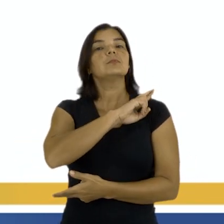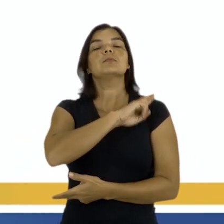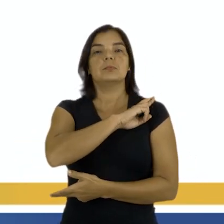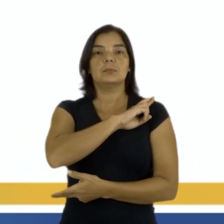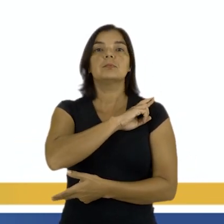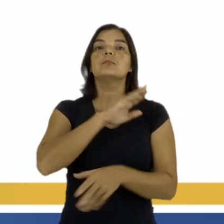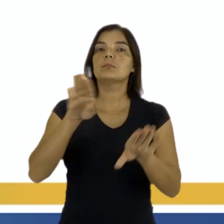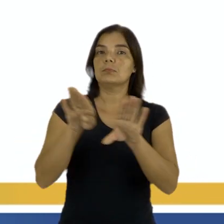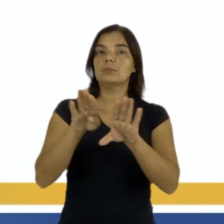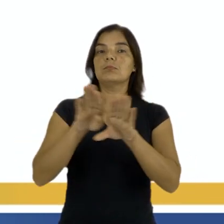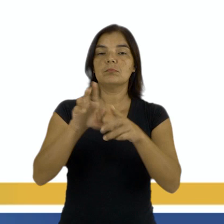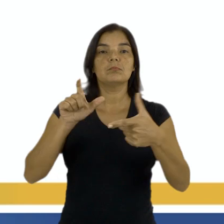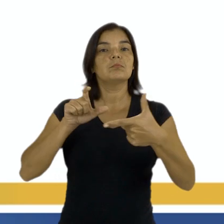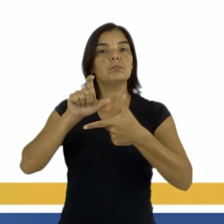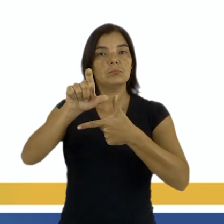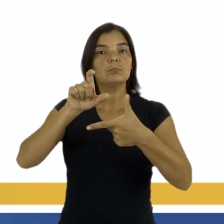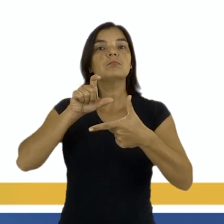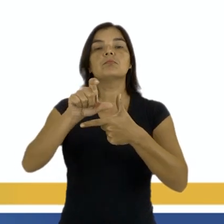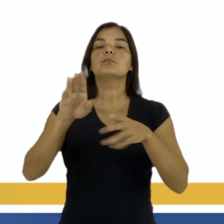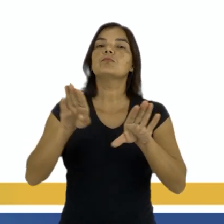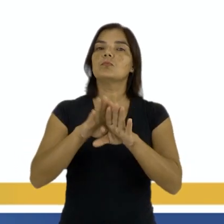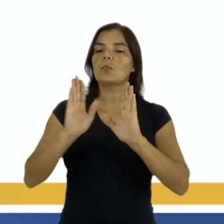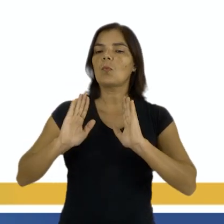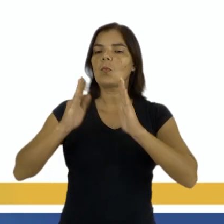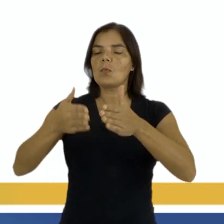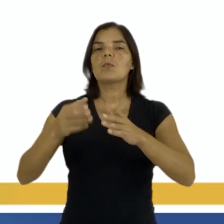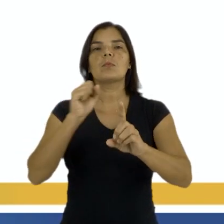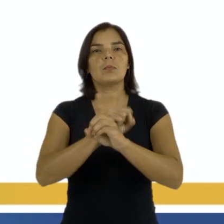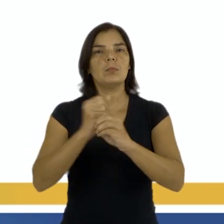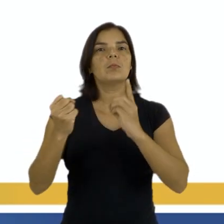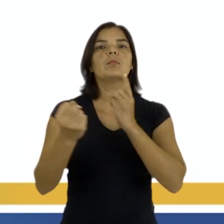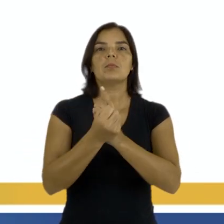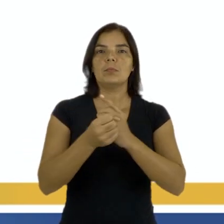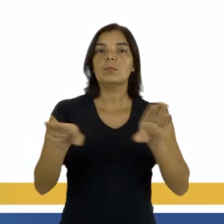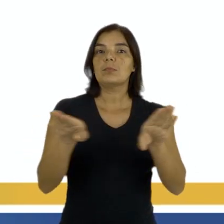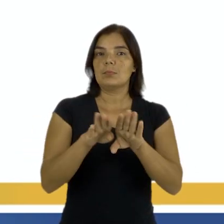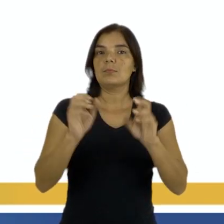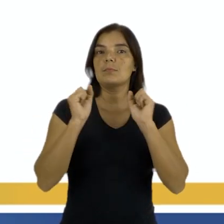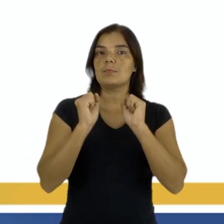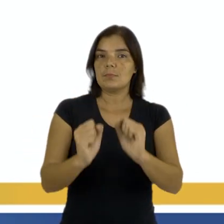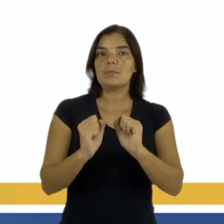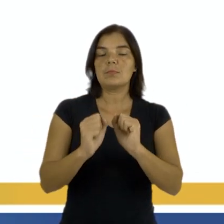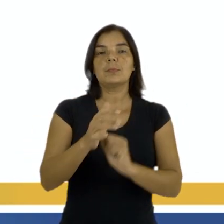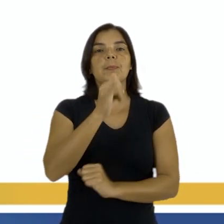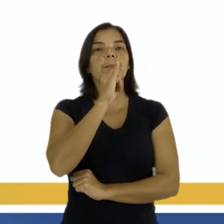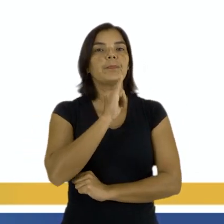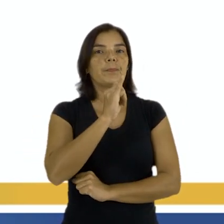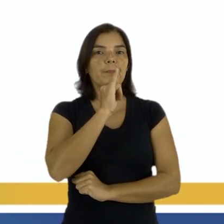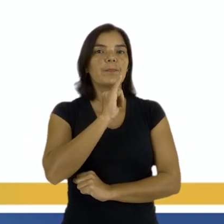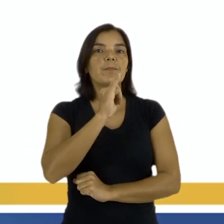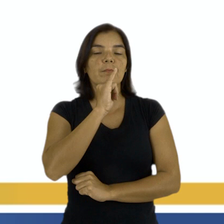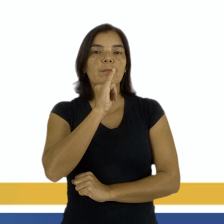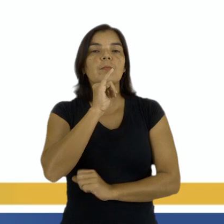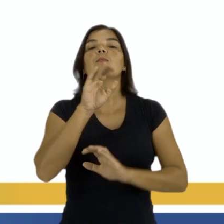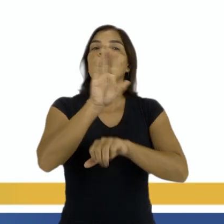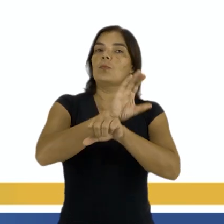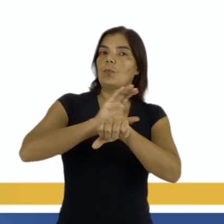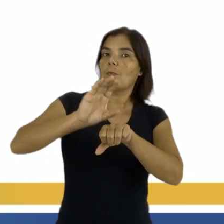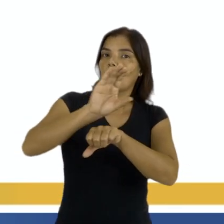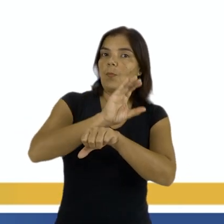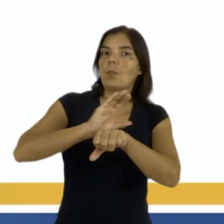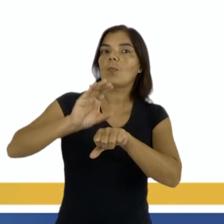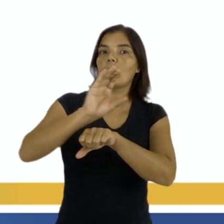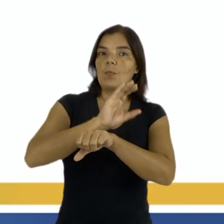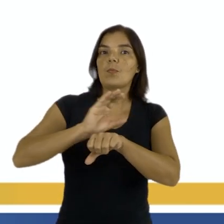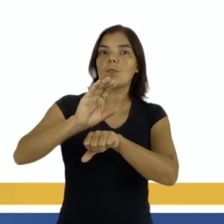Eles são responsáveis por conduzir o rumo da nossa sociedade. Eles podem, por exemplo, contar com uma Constituição,